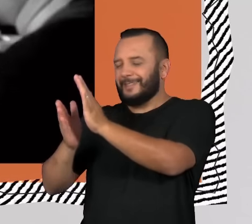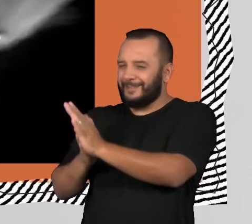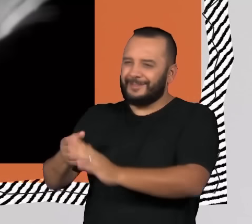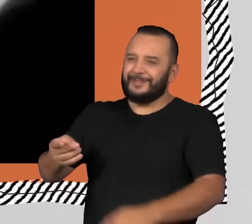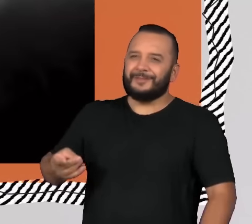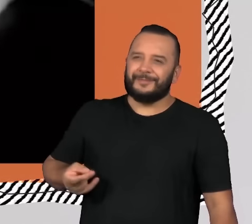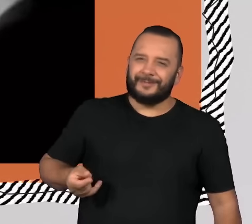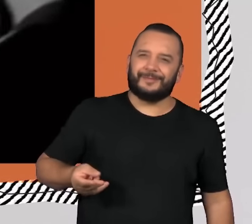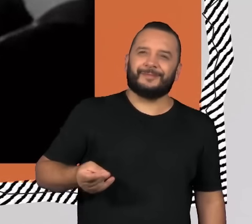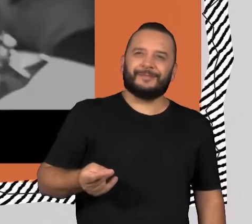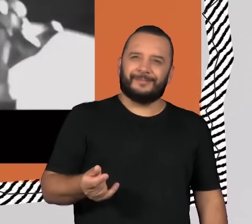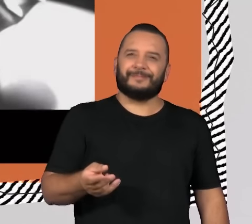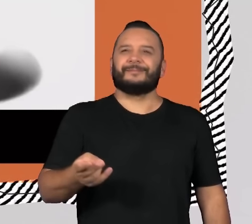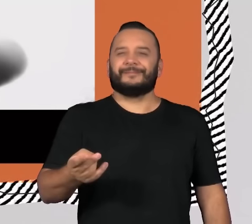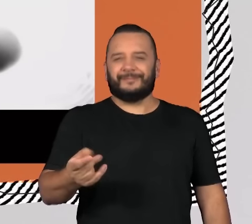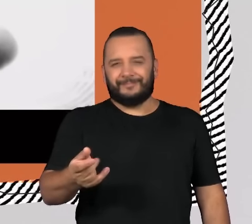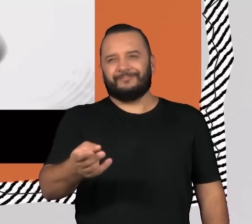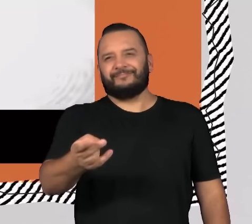eternamente.